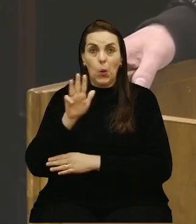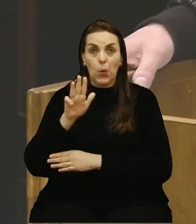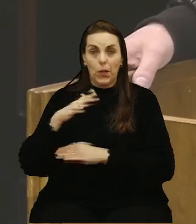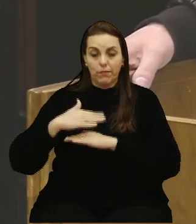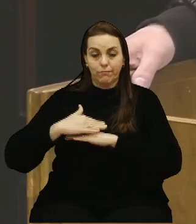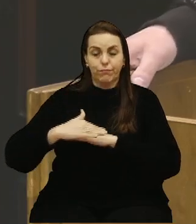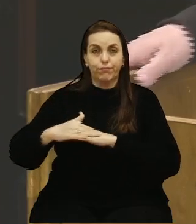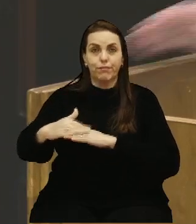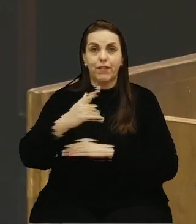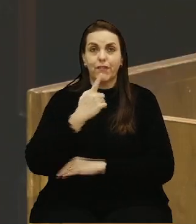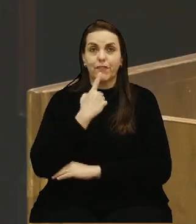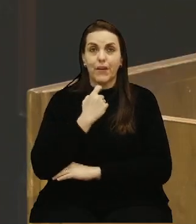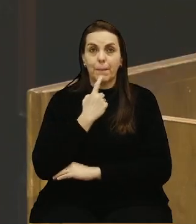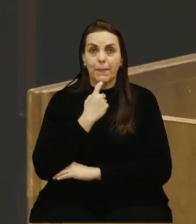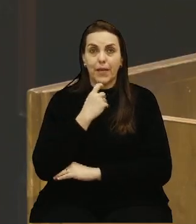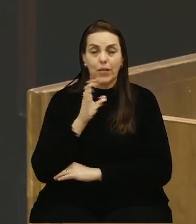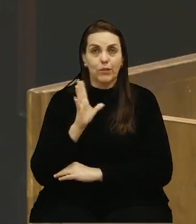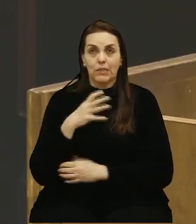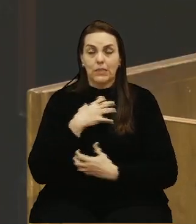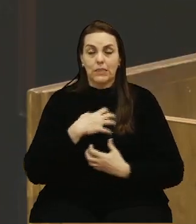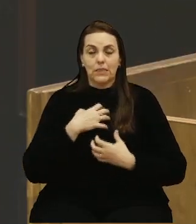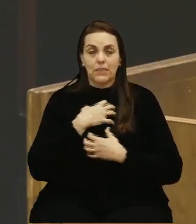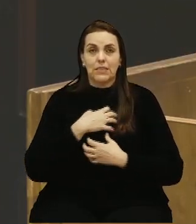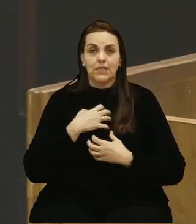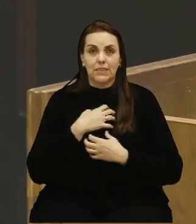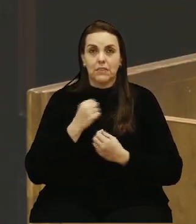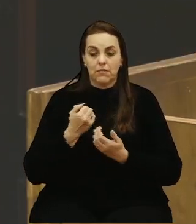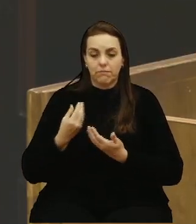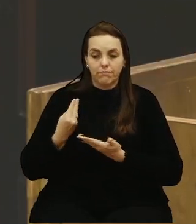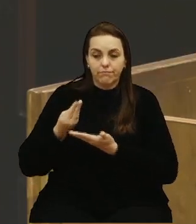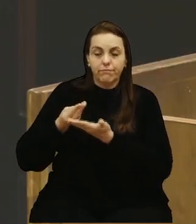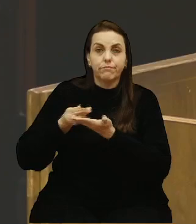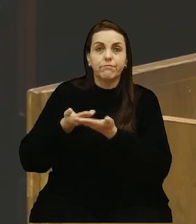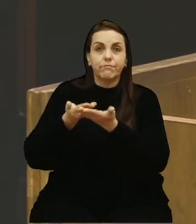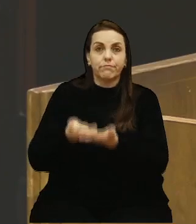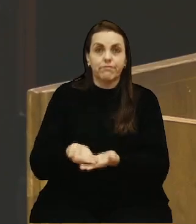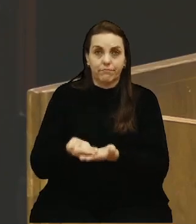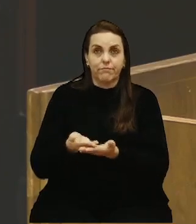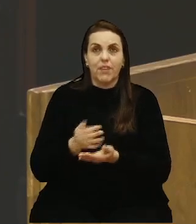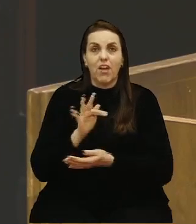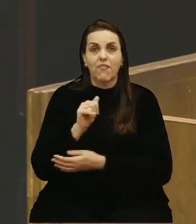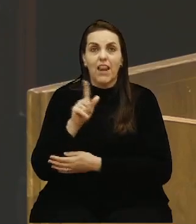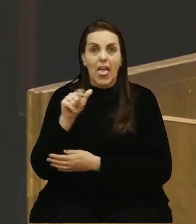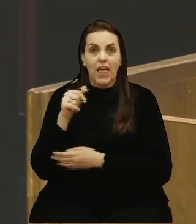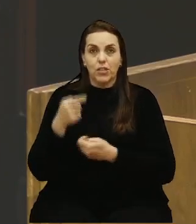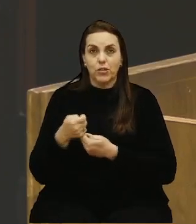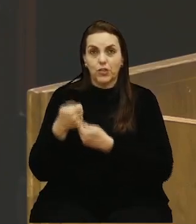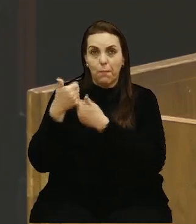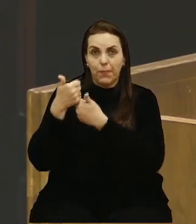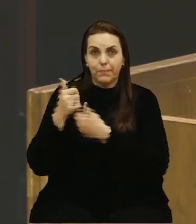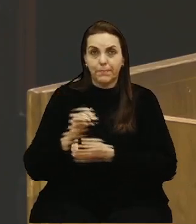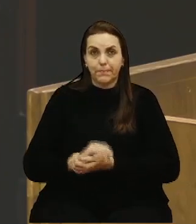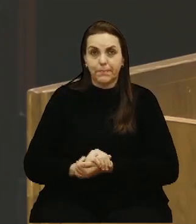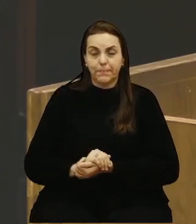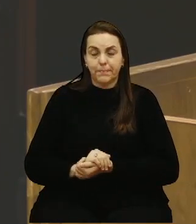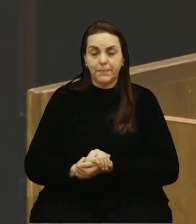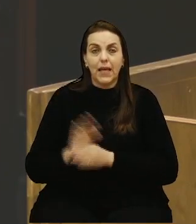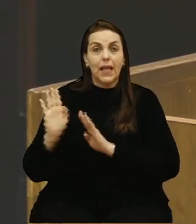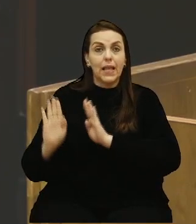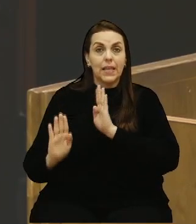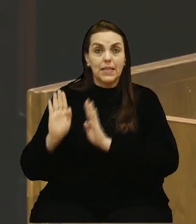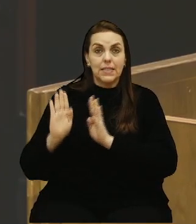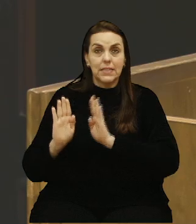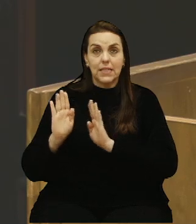ficado constrangido, né? De não ter oferecido filé com champanhe. E que a licitação não sirva